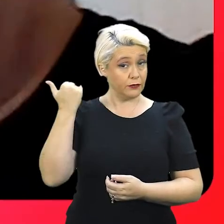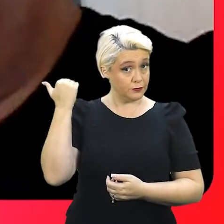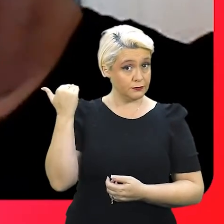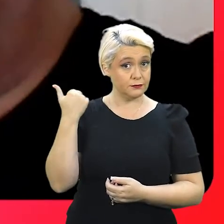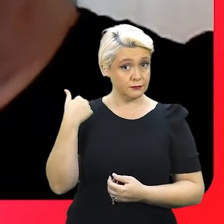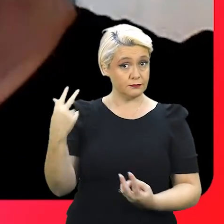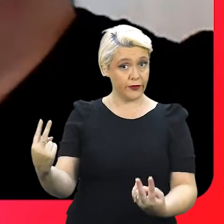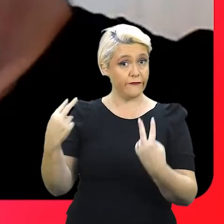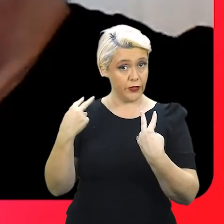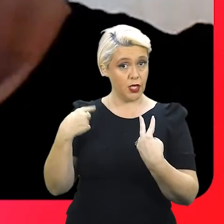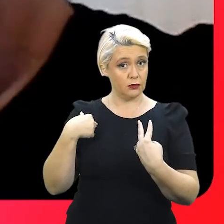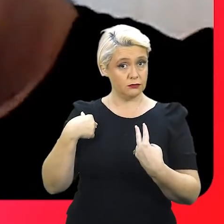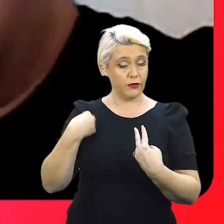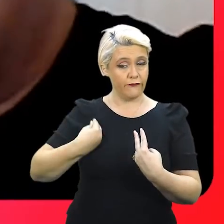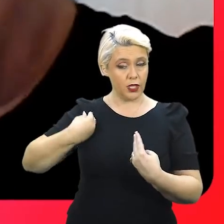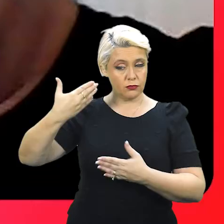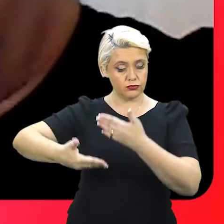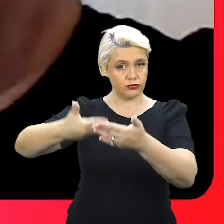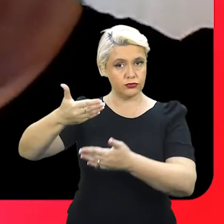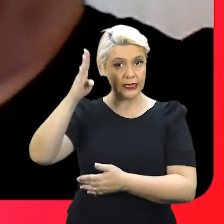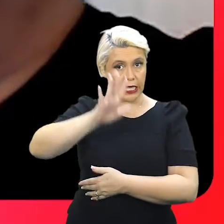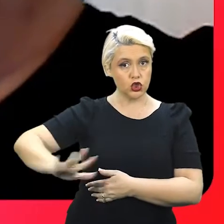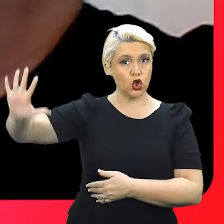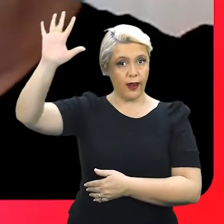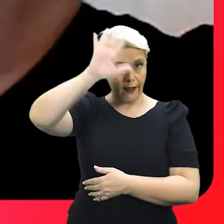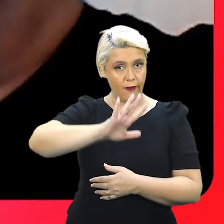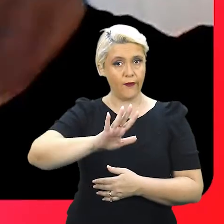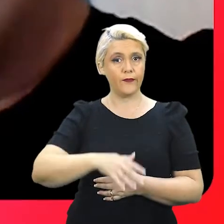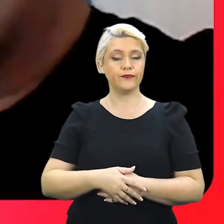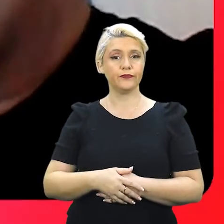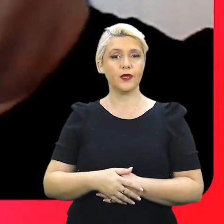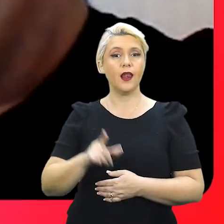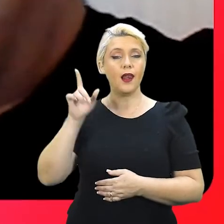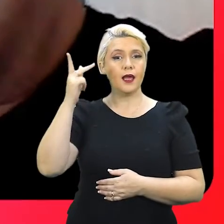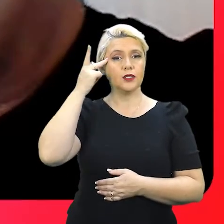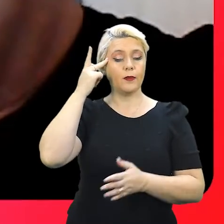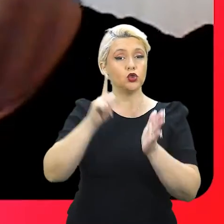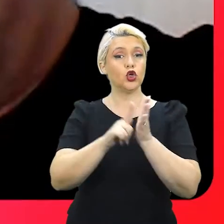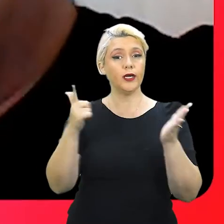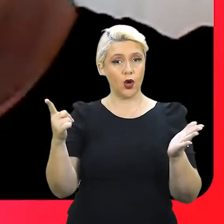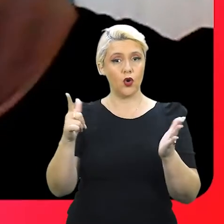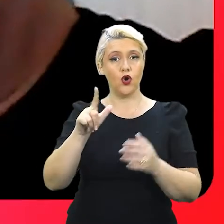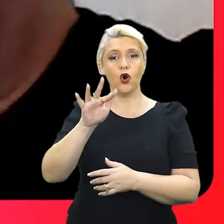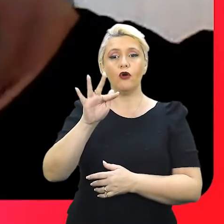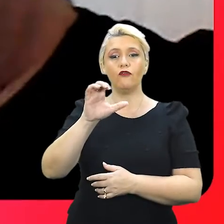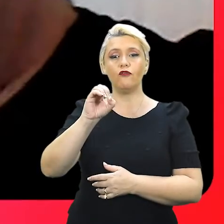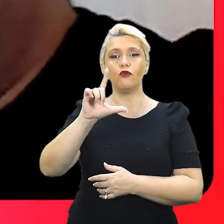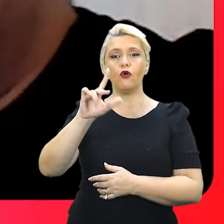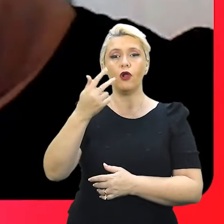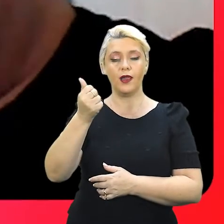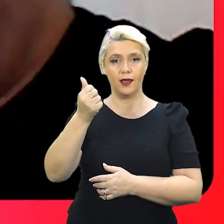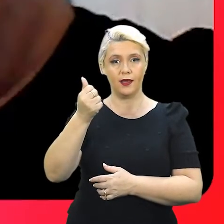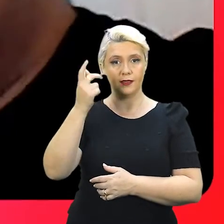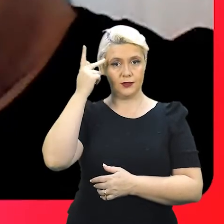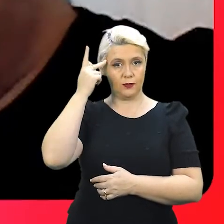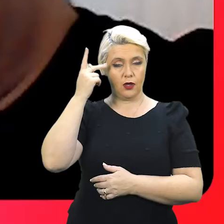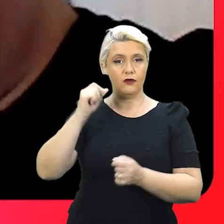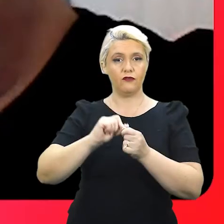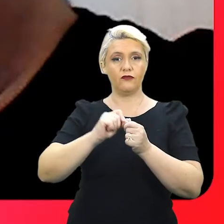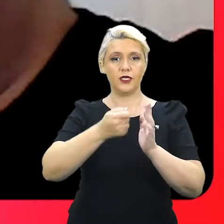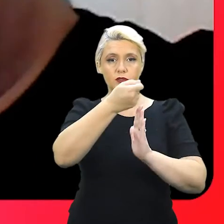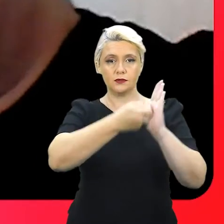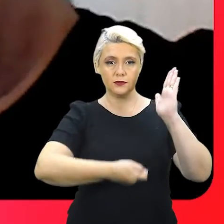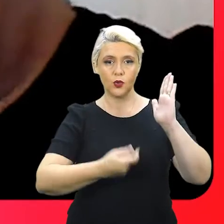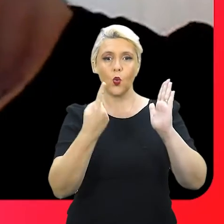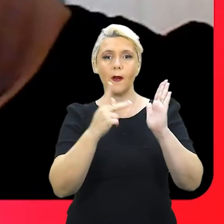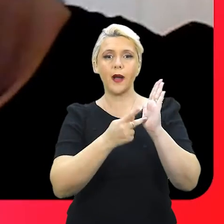viram a minha carreira nacional. Quando a Folha de São Paulo, o maior jornal do Brasil, fez uma matéria de uma página inteira